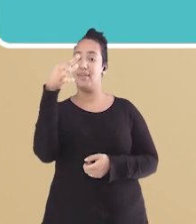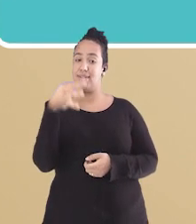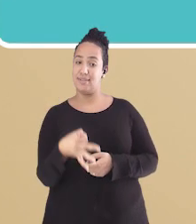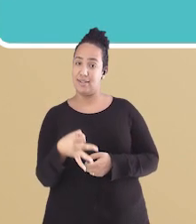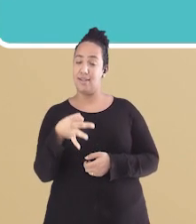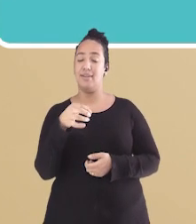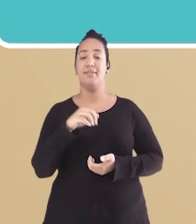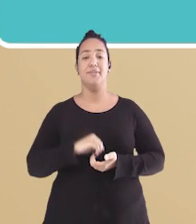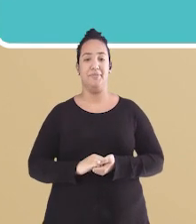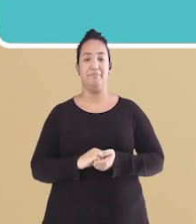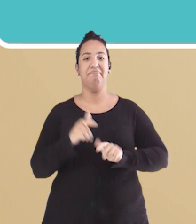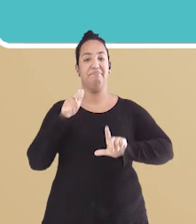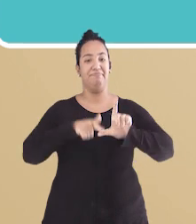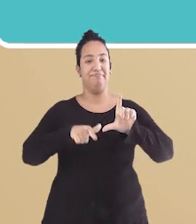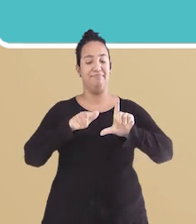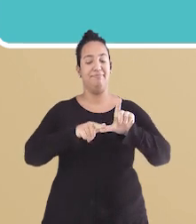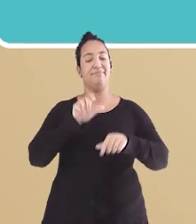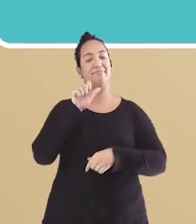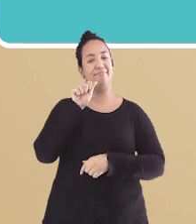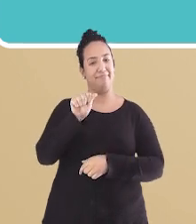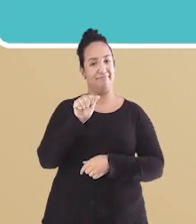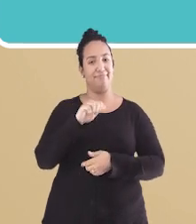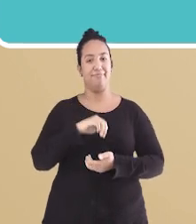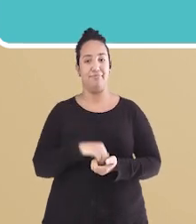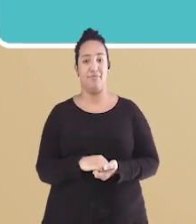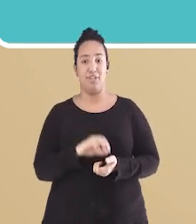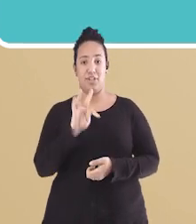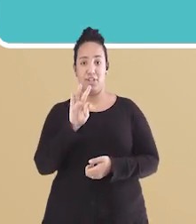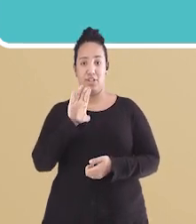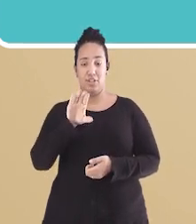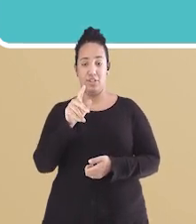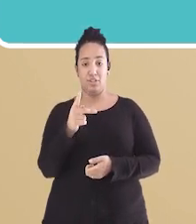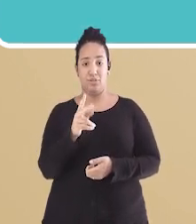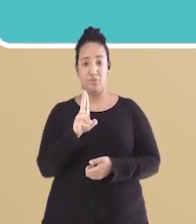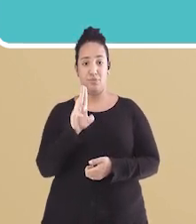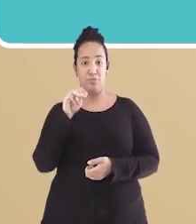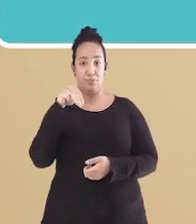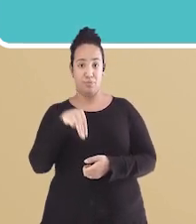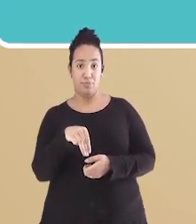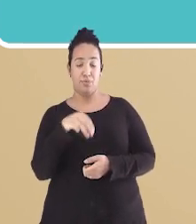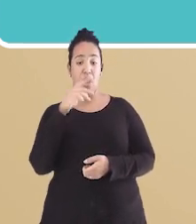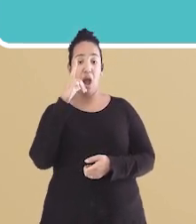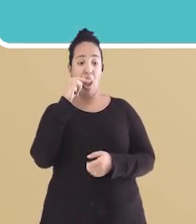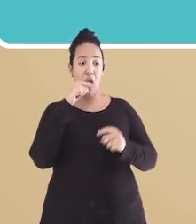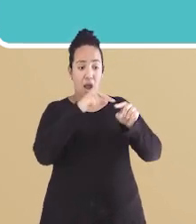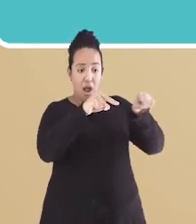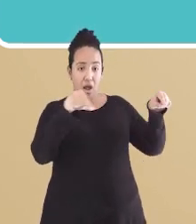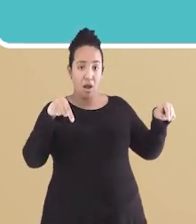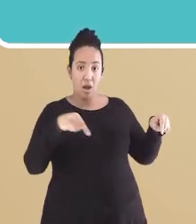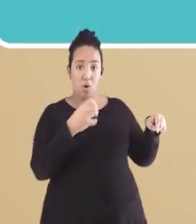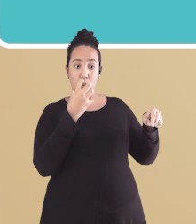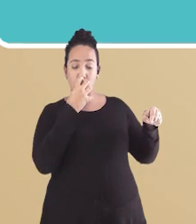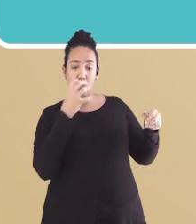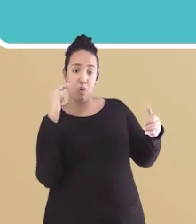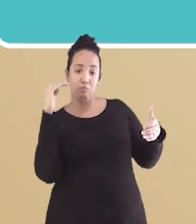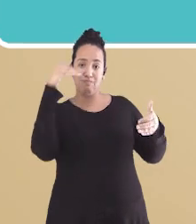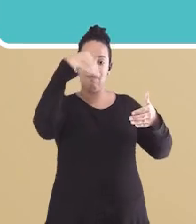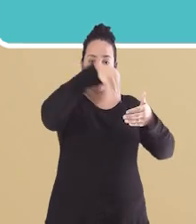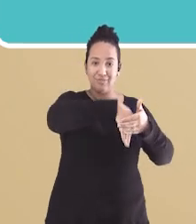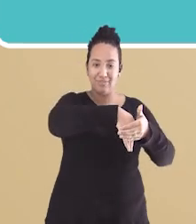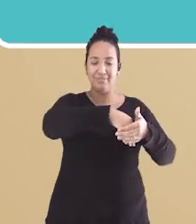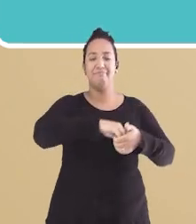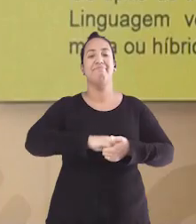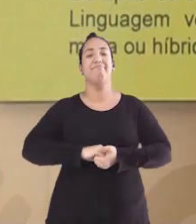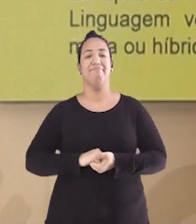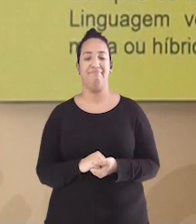Resposta correta da questão 5 é a letra A. Tibum é o som produzido pelo pulo que Floquinho deu na